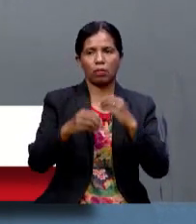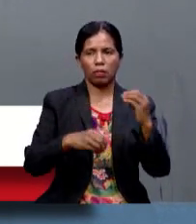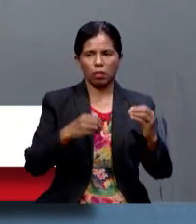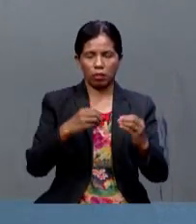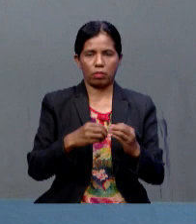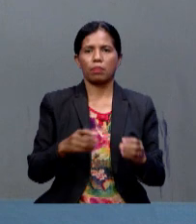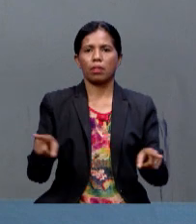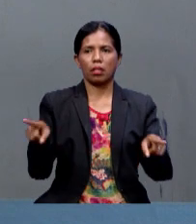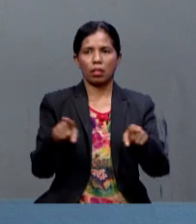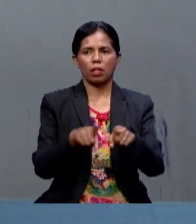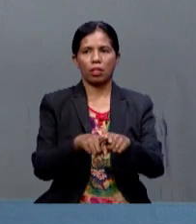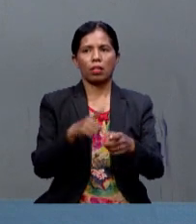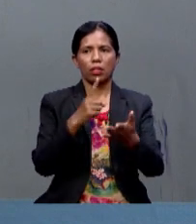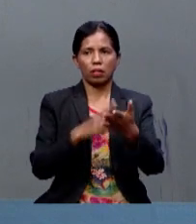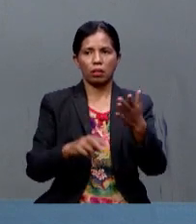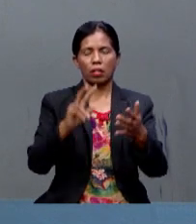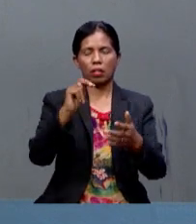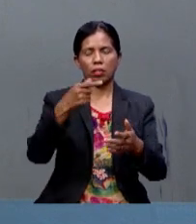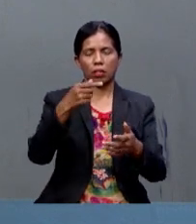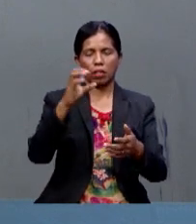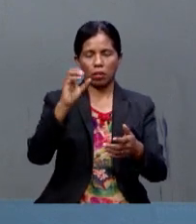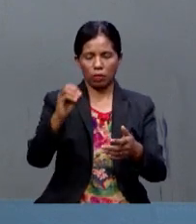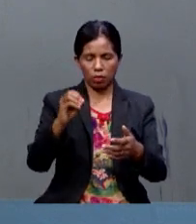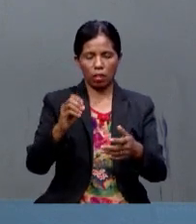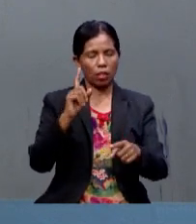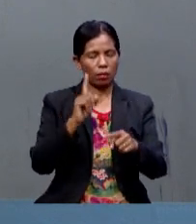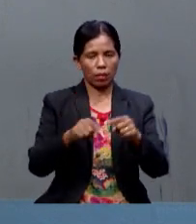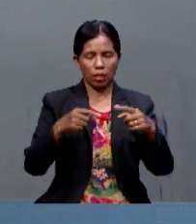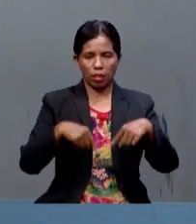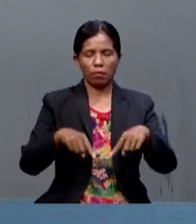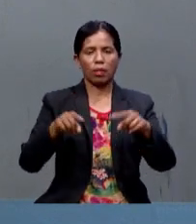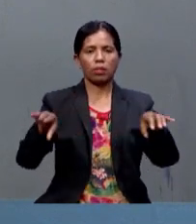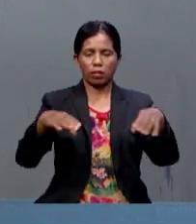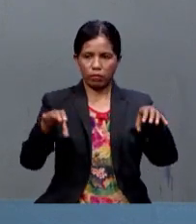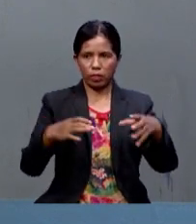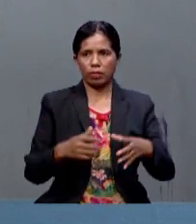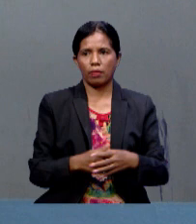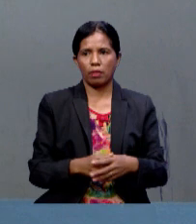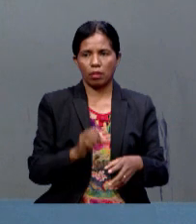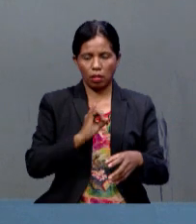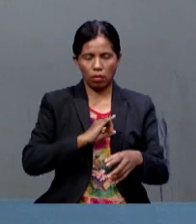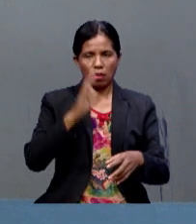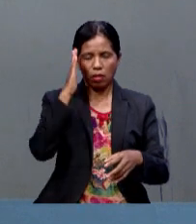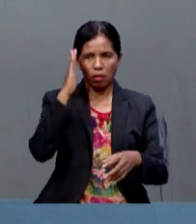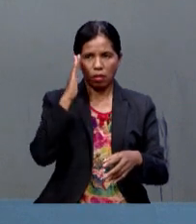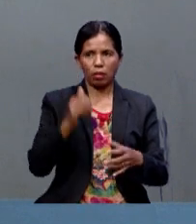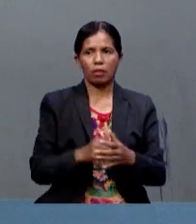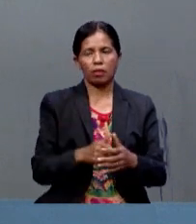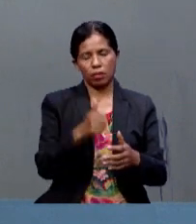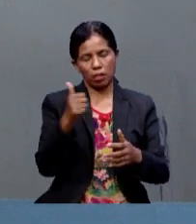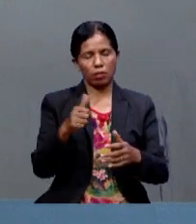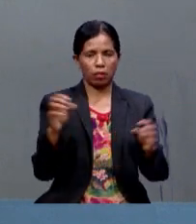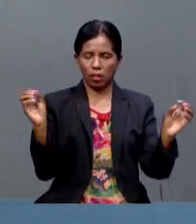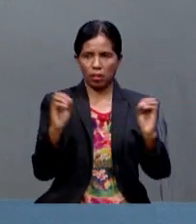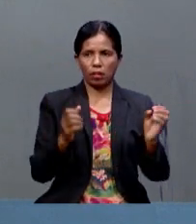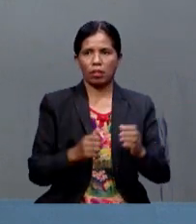hansa saida mak enjo ne precisa kan ni label ba apply. Se irane haunai ini hasa hasa balo lah, balo lah ya.